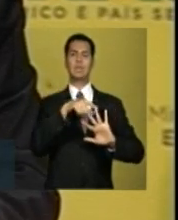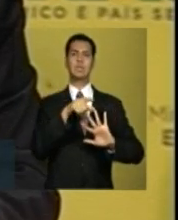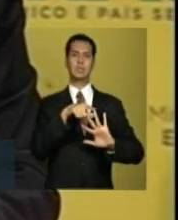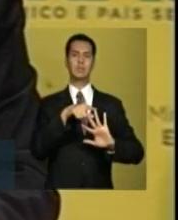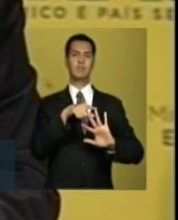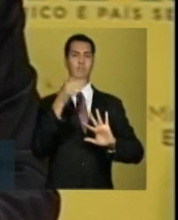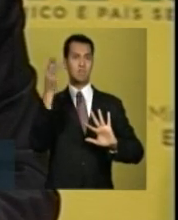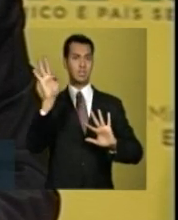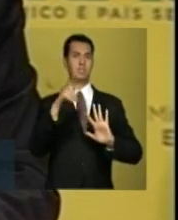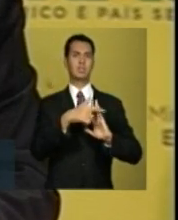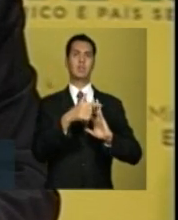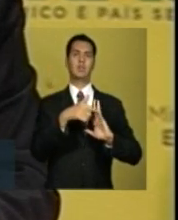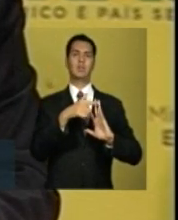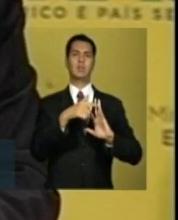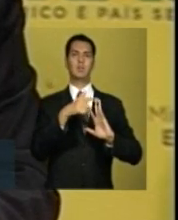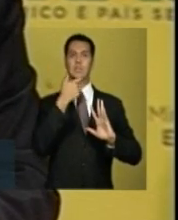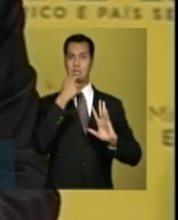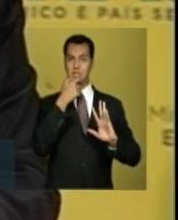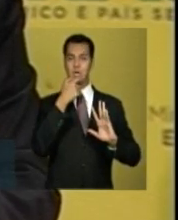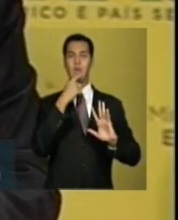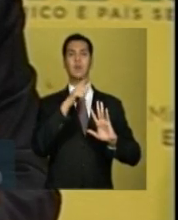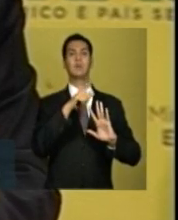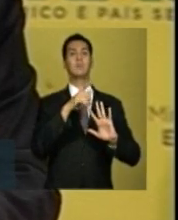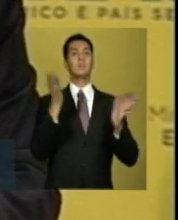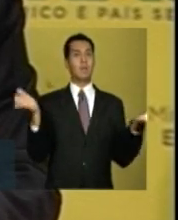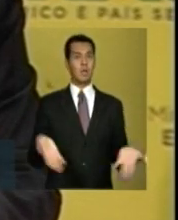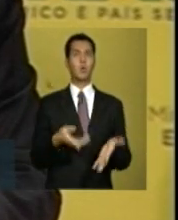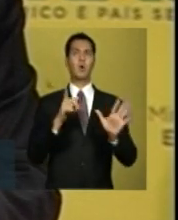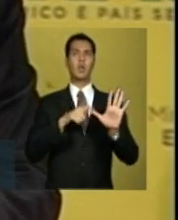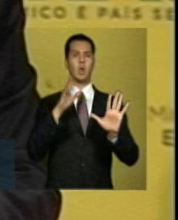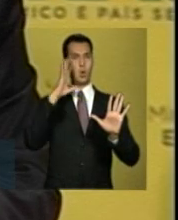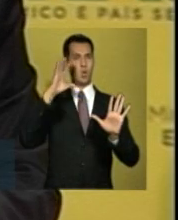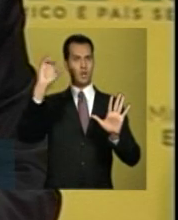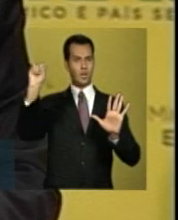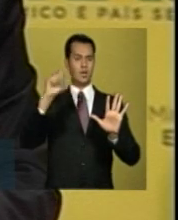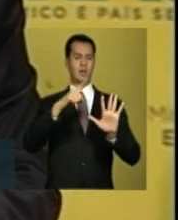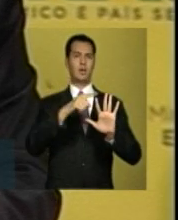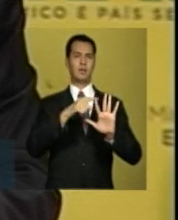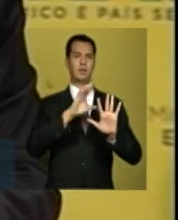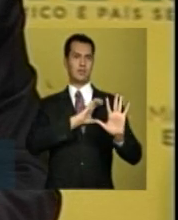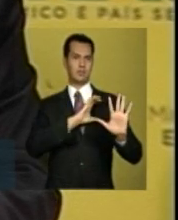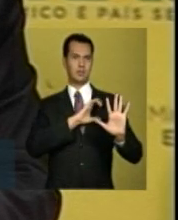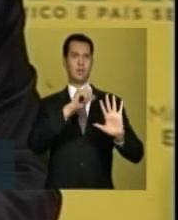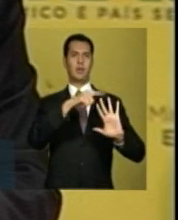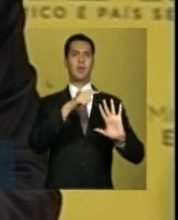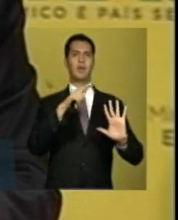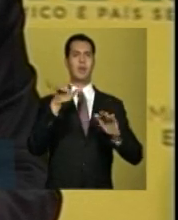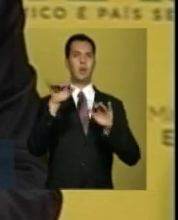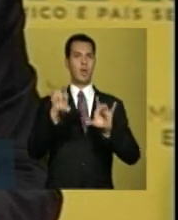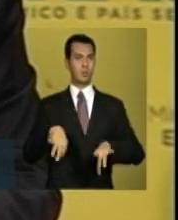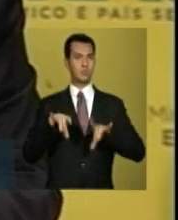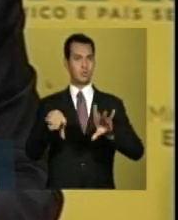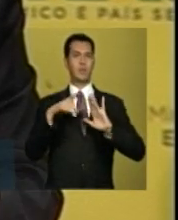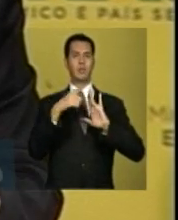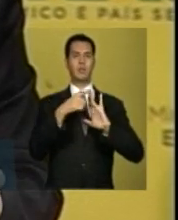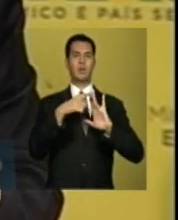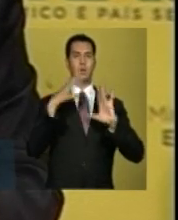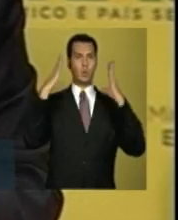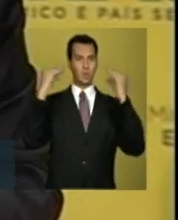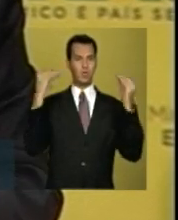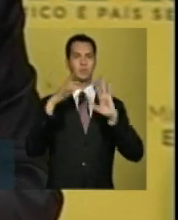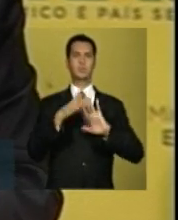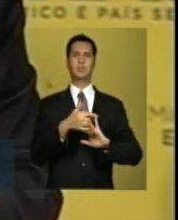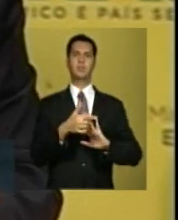eh e agora estamos fazendo para Coreia Canadá Austrália eh Holanda